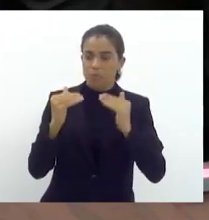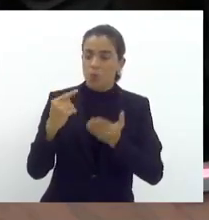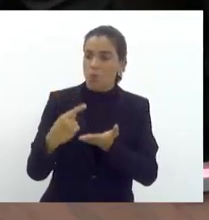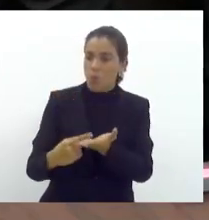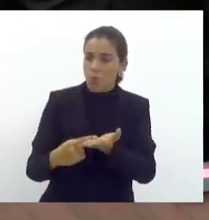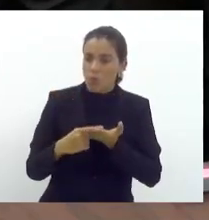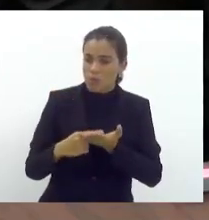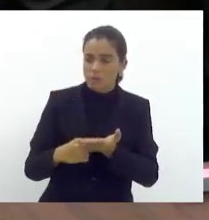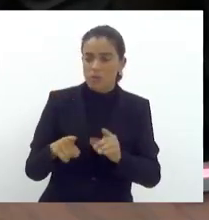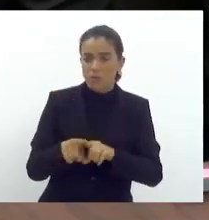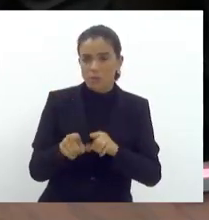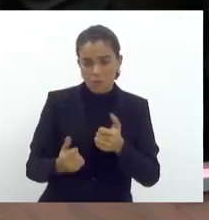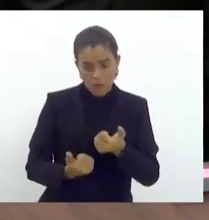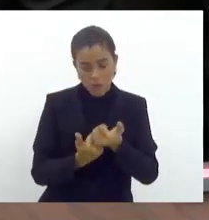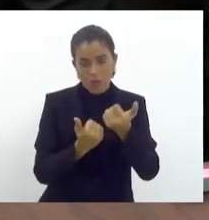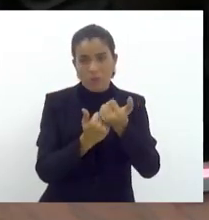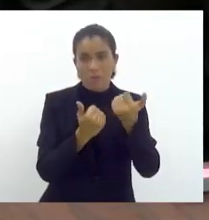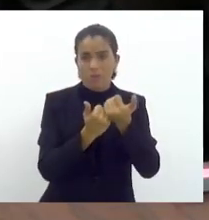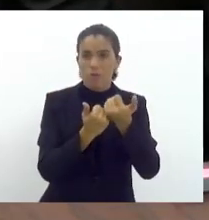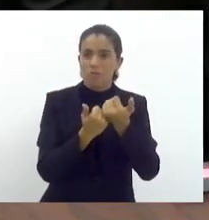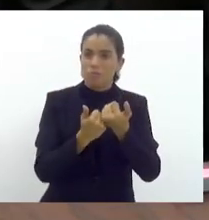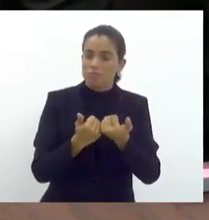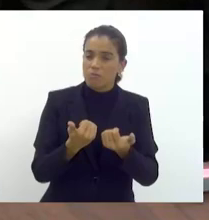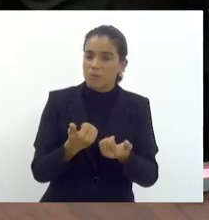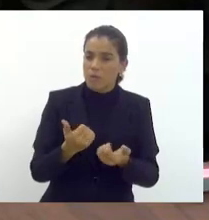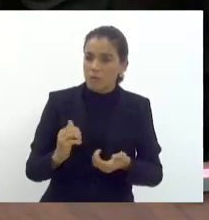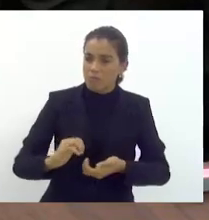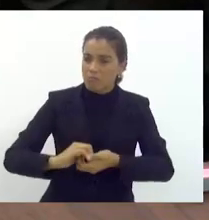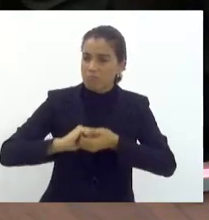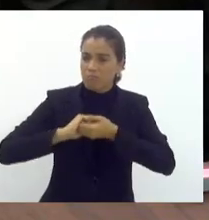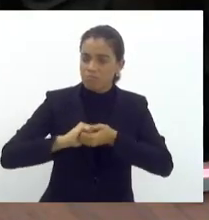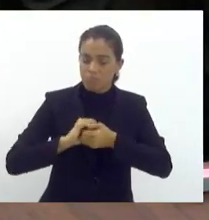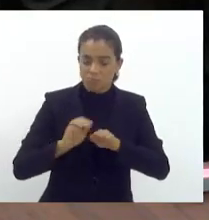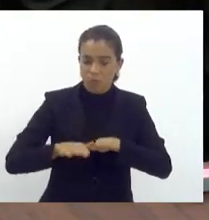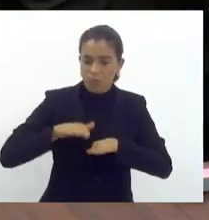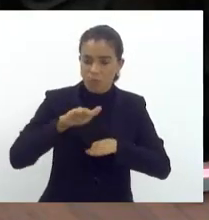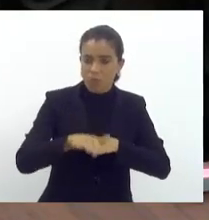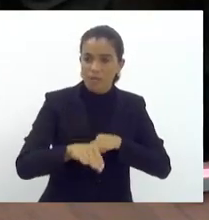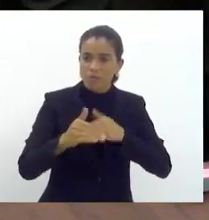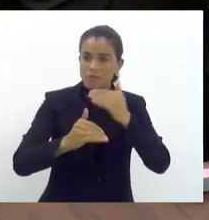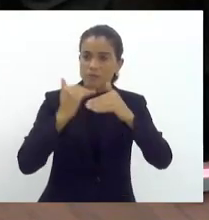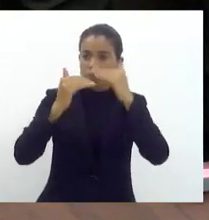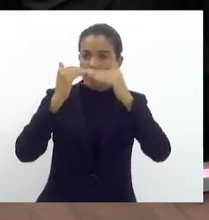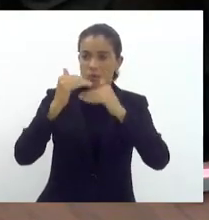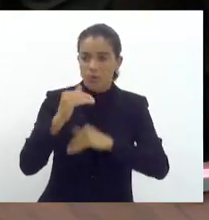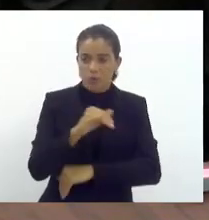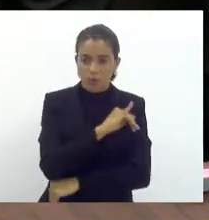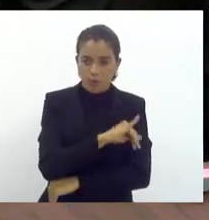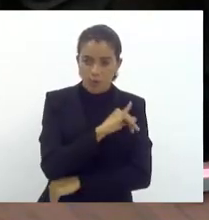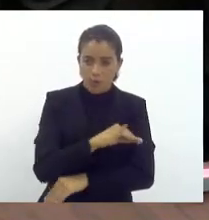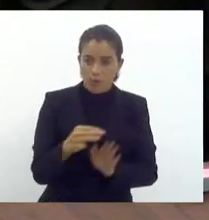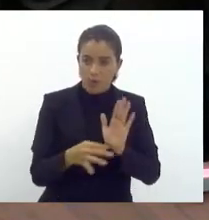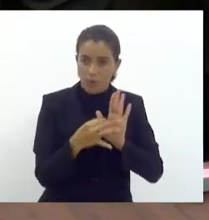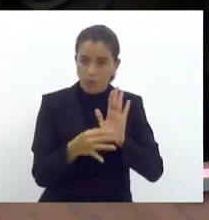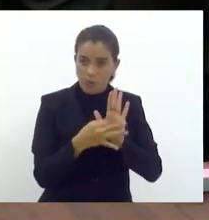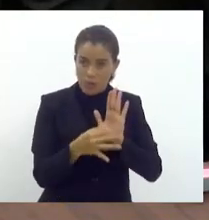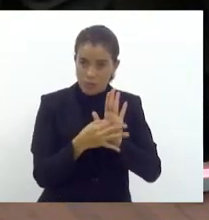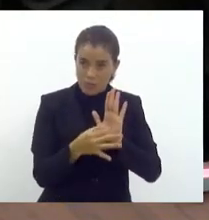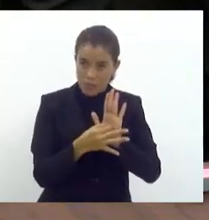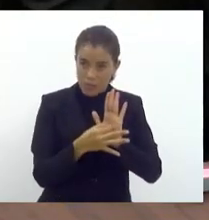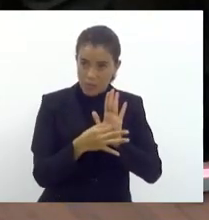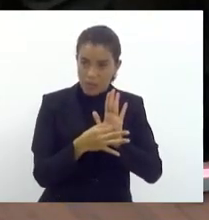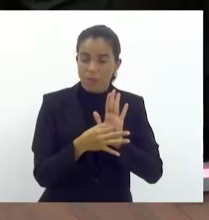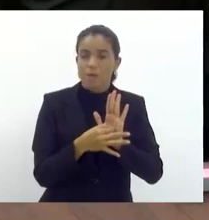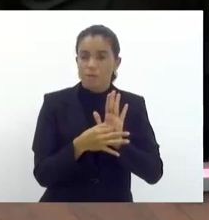contribuir de forma de braços dados para um grande passo aqui para o desenvolvimento do Rio então parecer senhor presidente